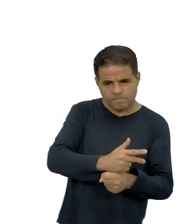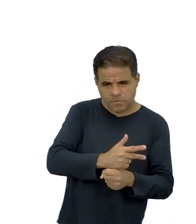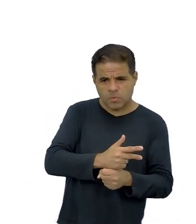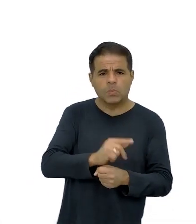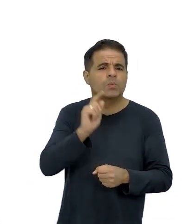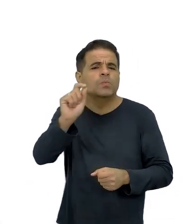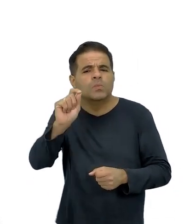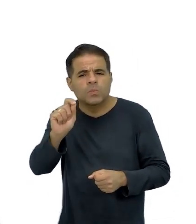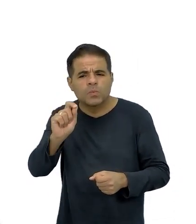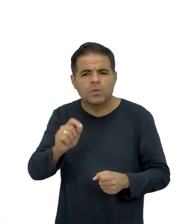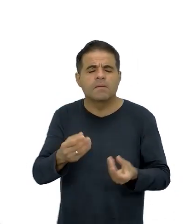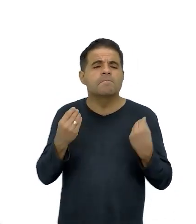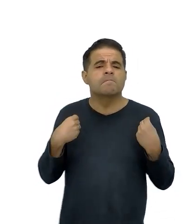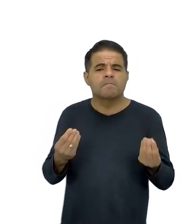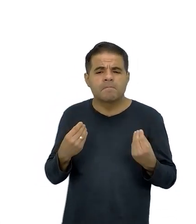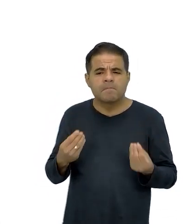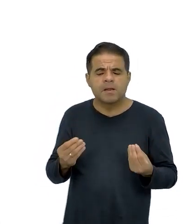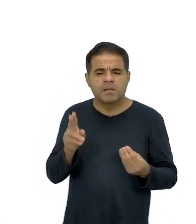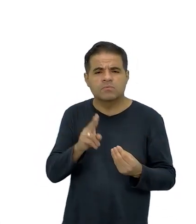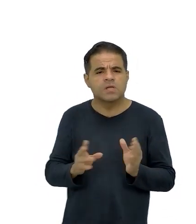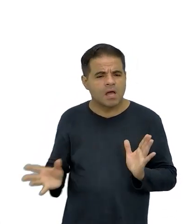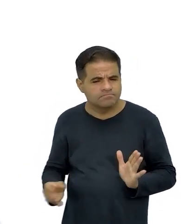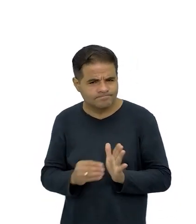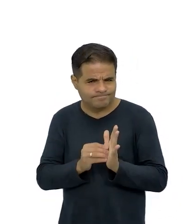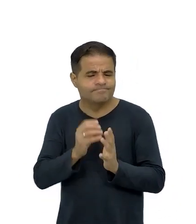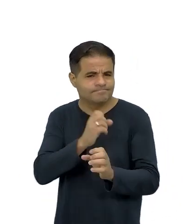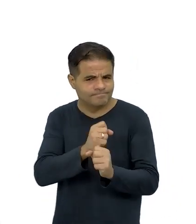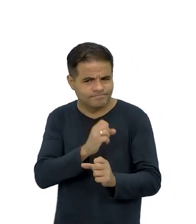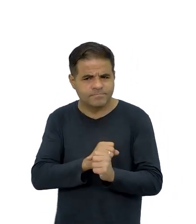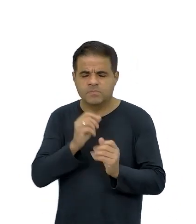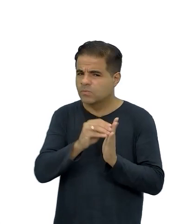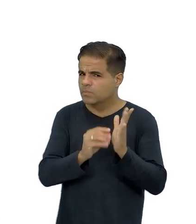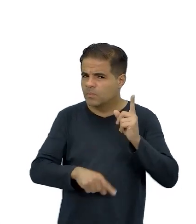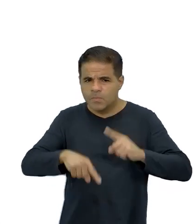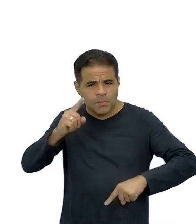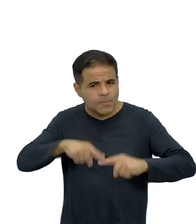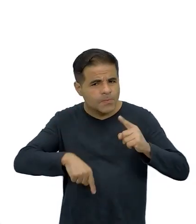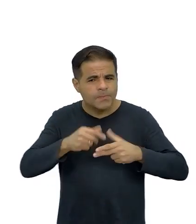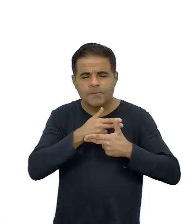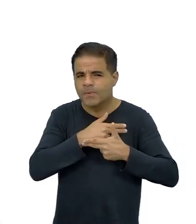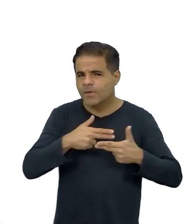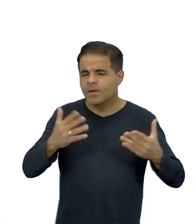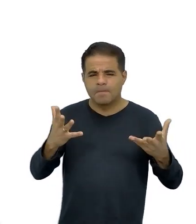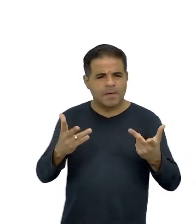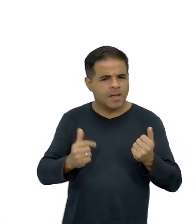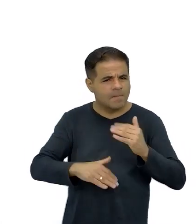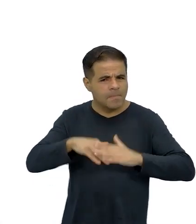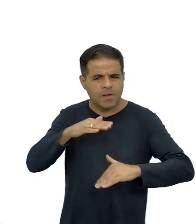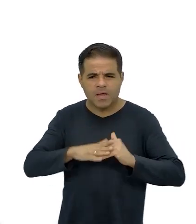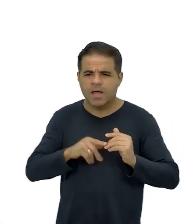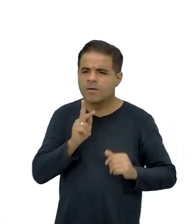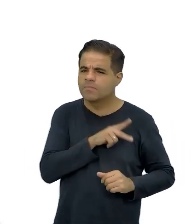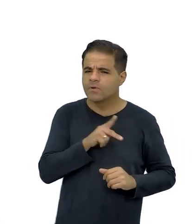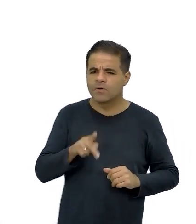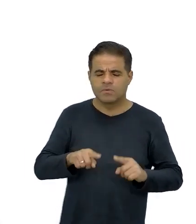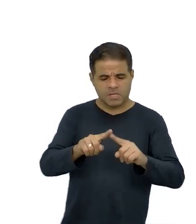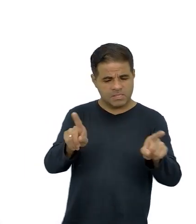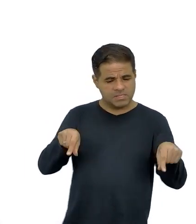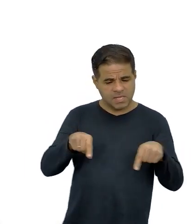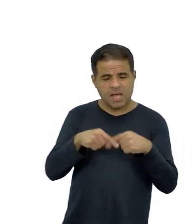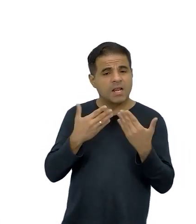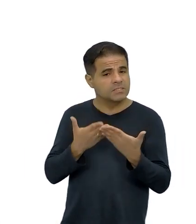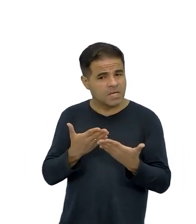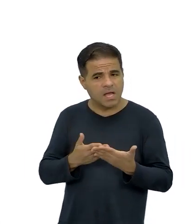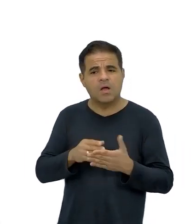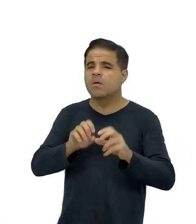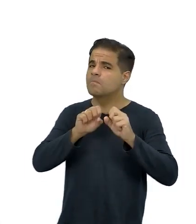o que é e para que serve a pontuação. É um excelente material, com práticas de professores em sala de aula